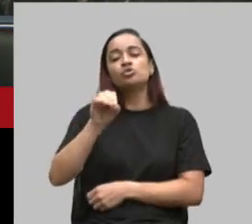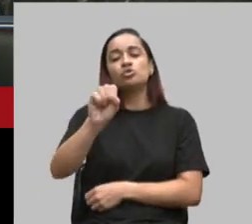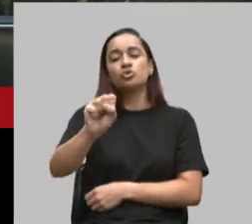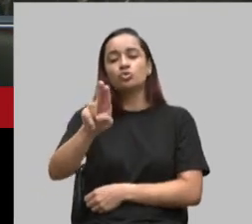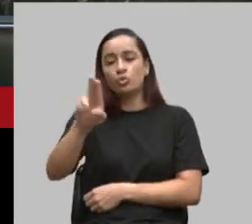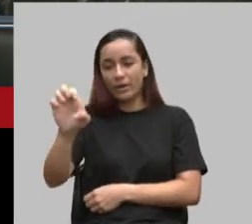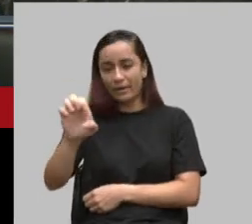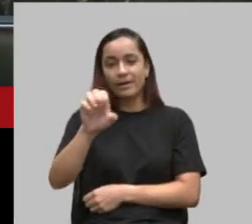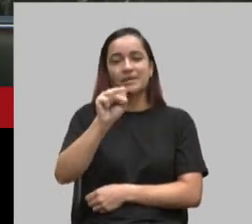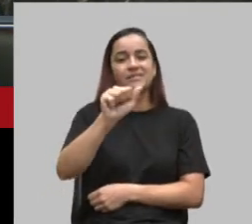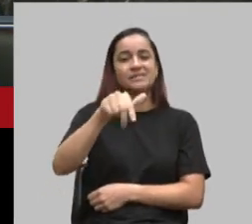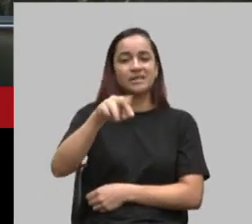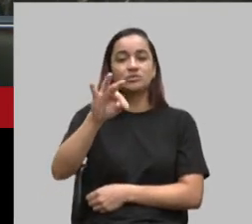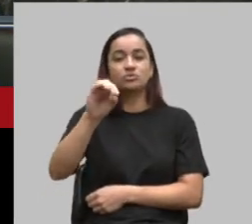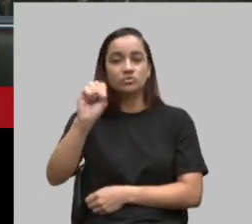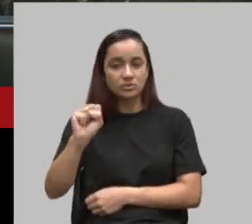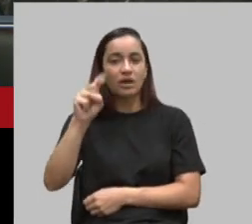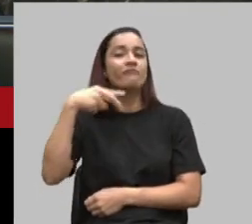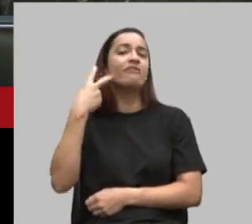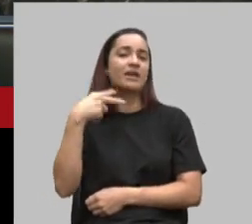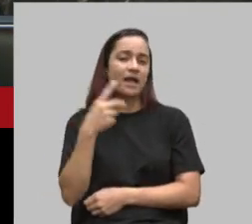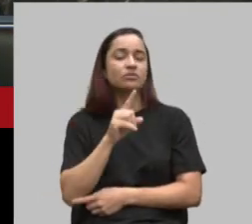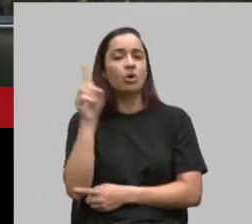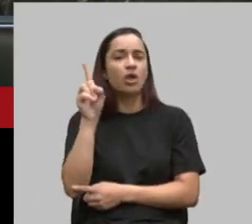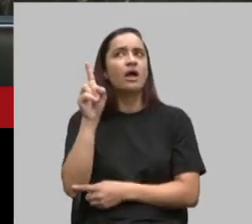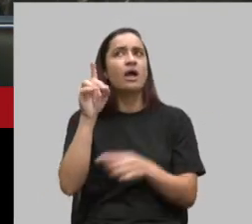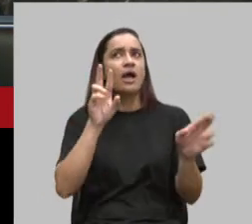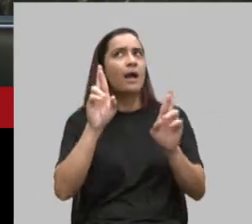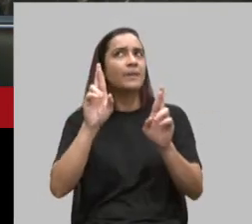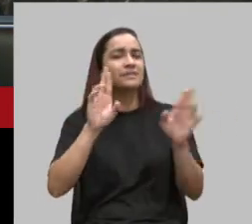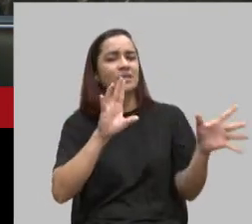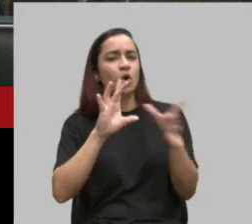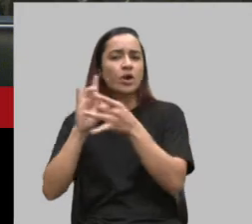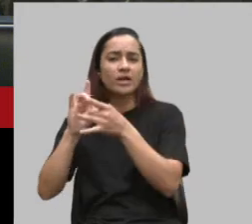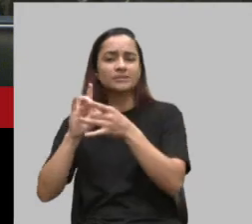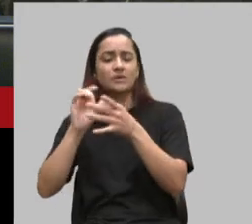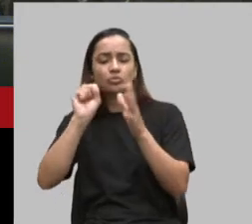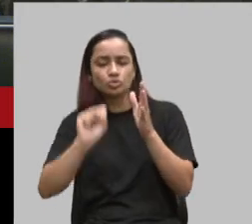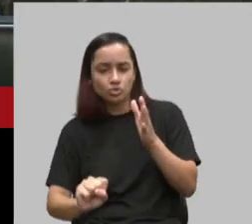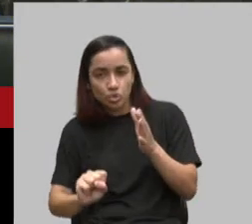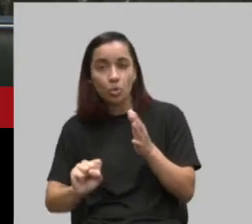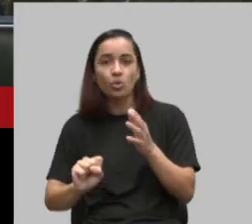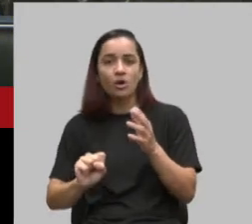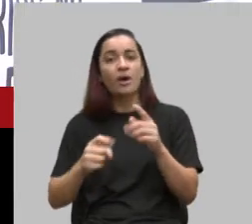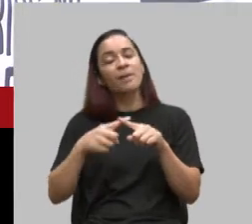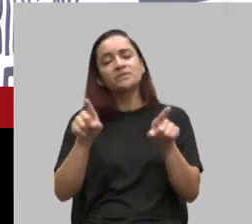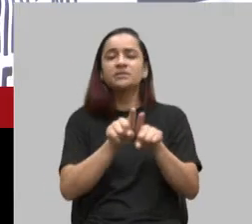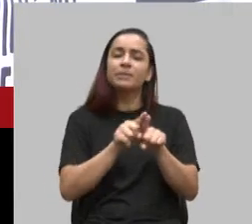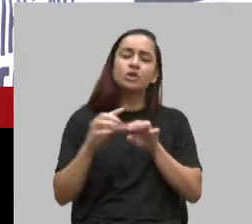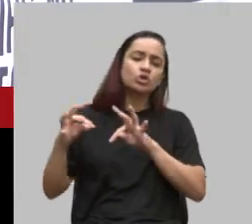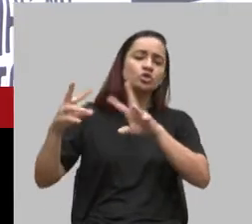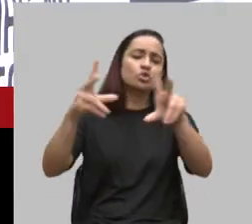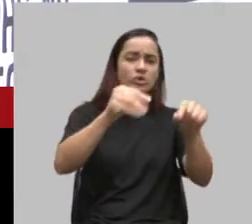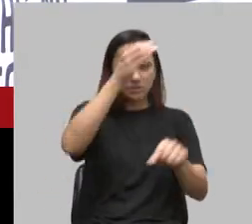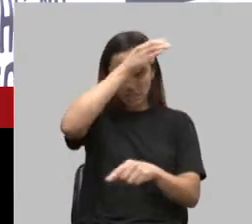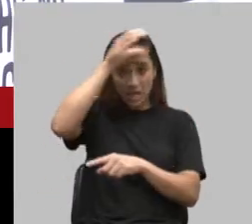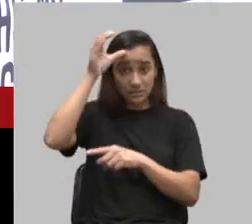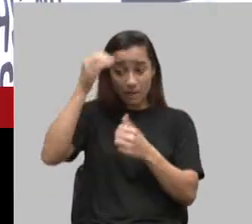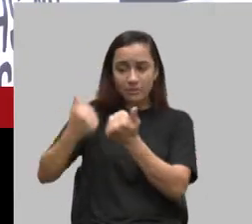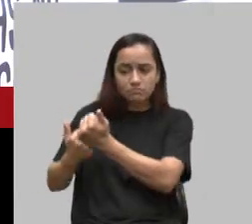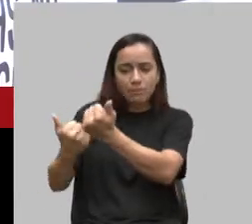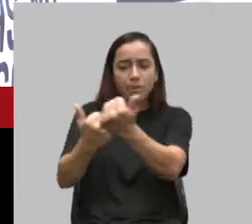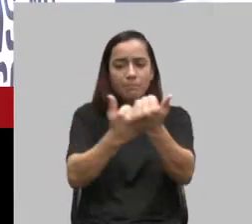e se é do Polo Conexão Sul né mas representando todas as câmaras municipais parceiras então cumprimentar todas as